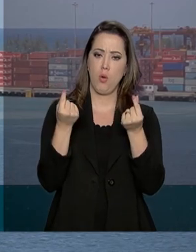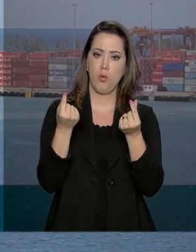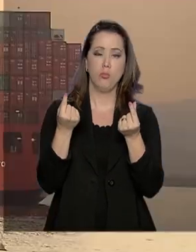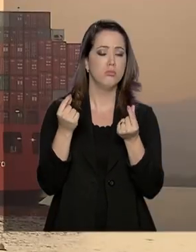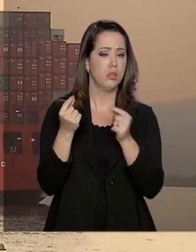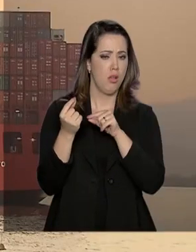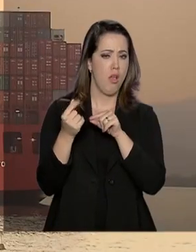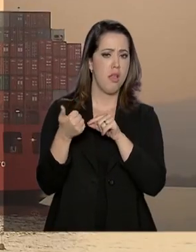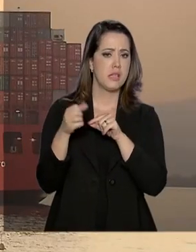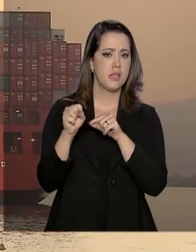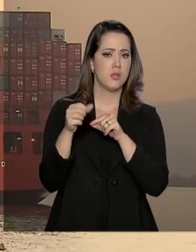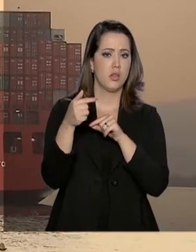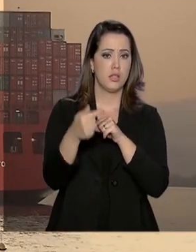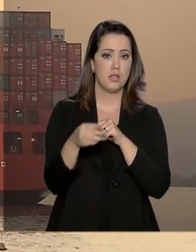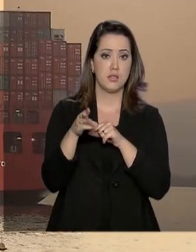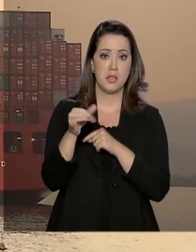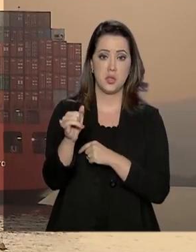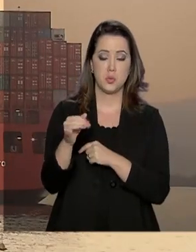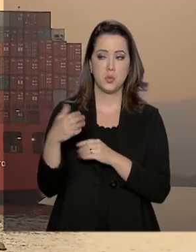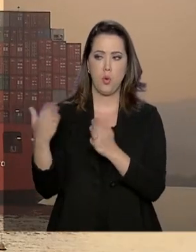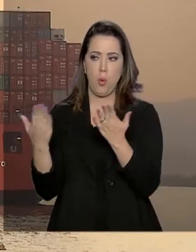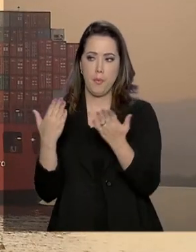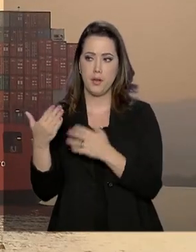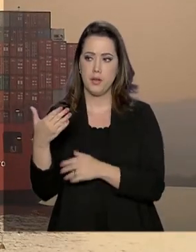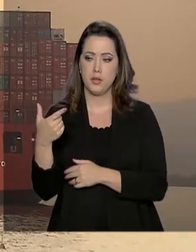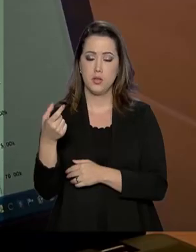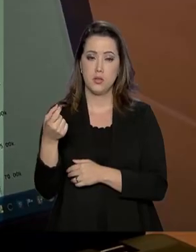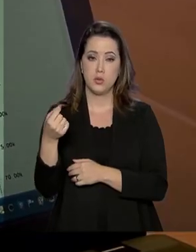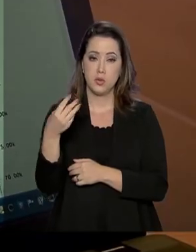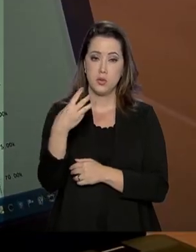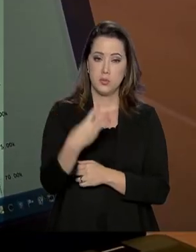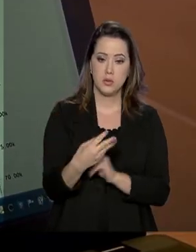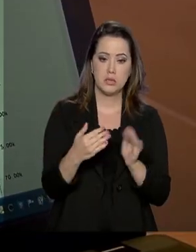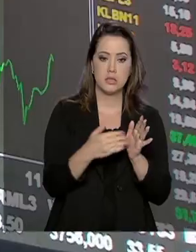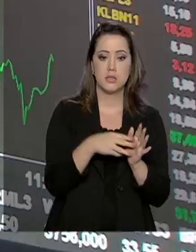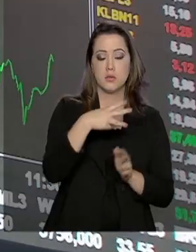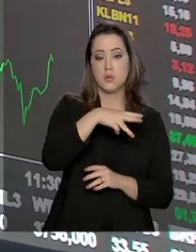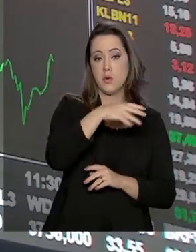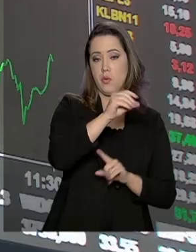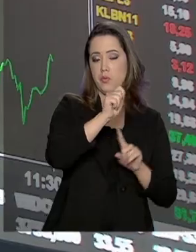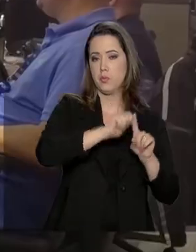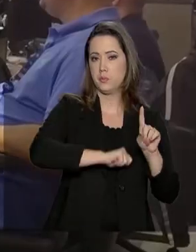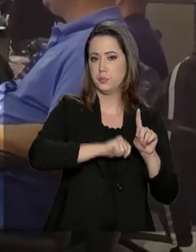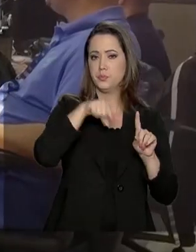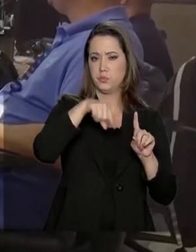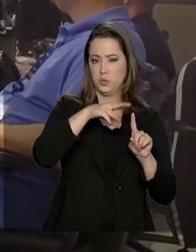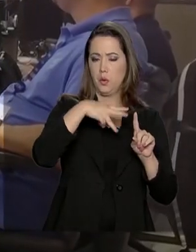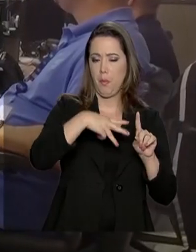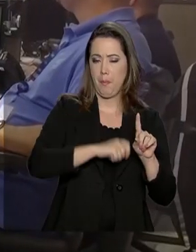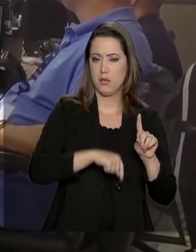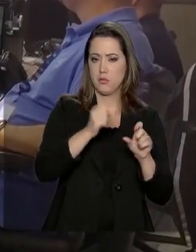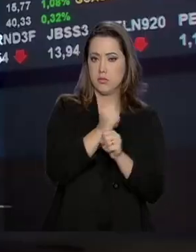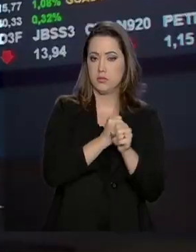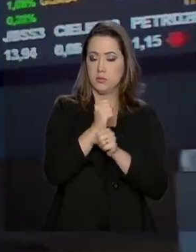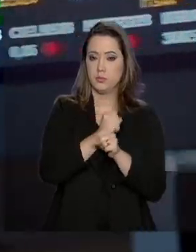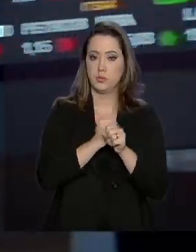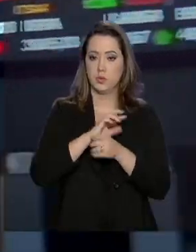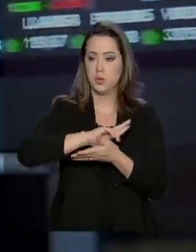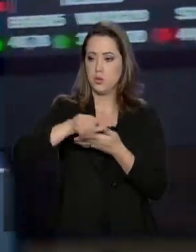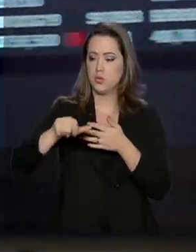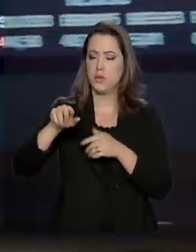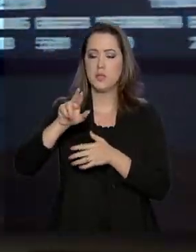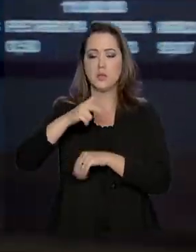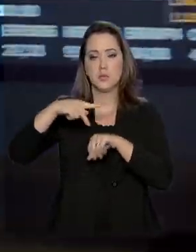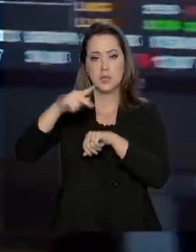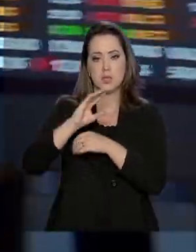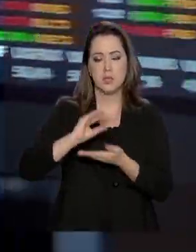foi destinado ao brasil entre 2003 e março deste ano pelos nossos maiores investidores internacionais china estados